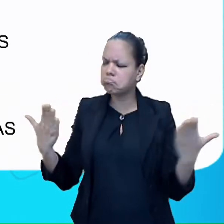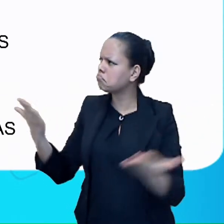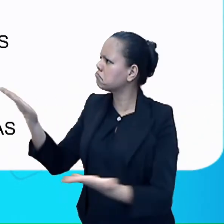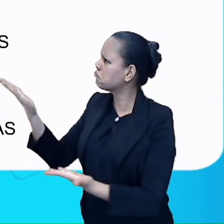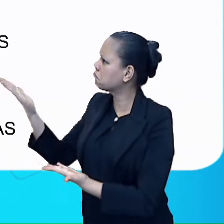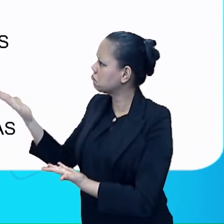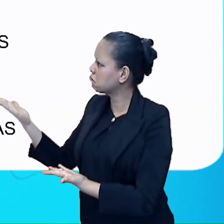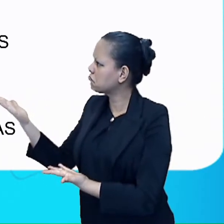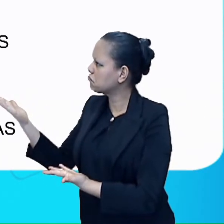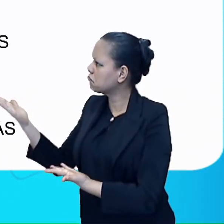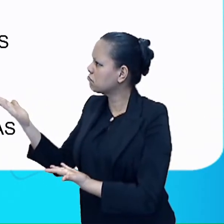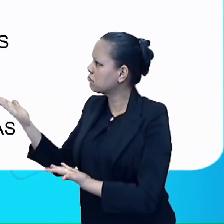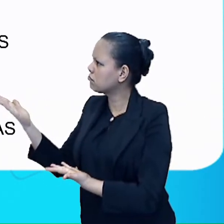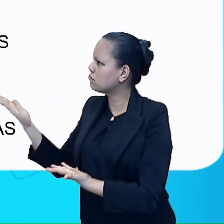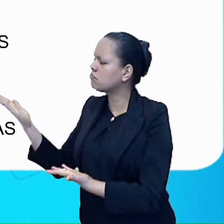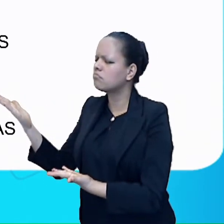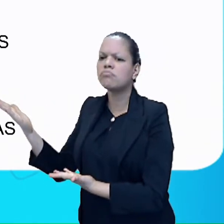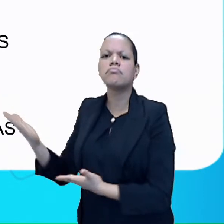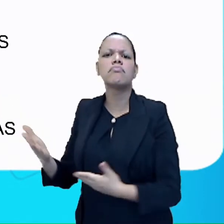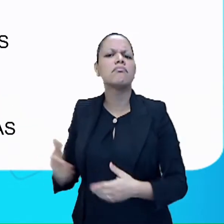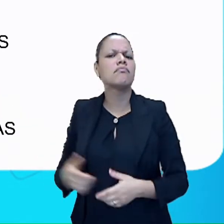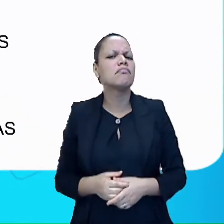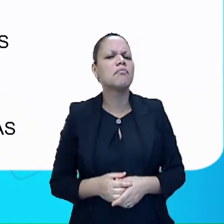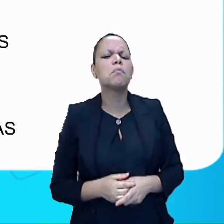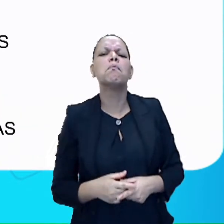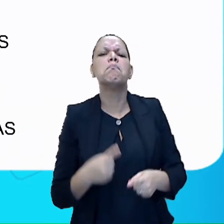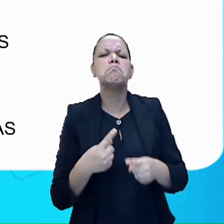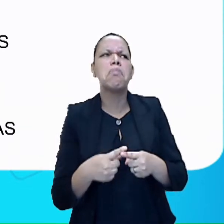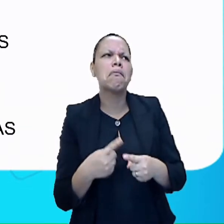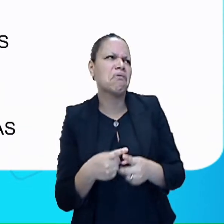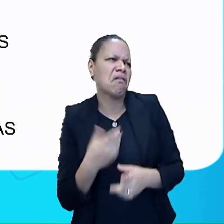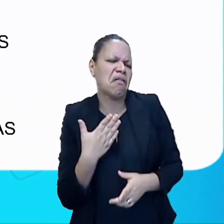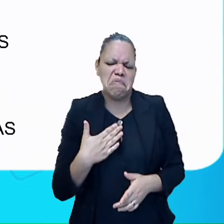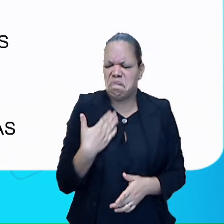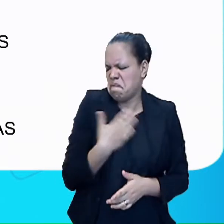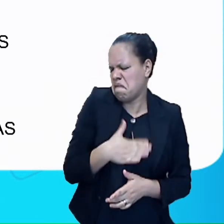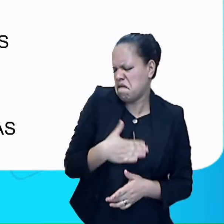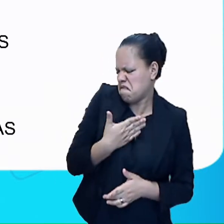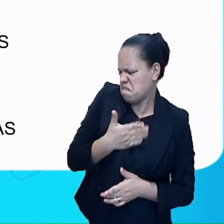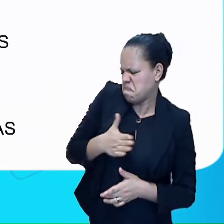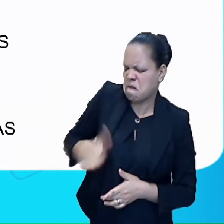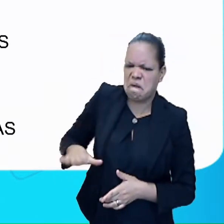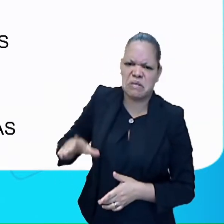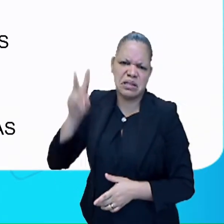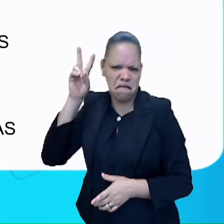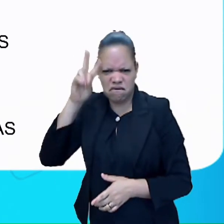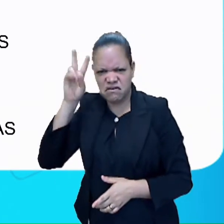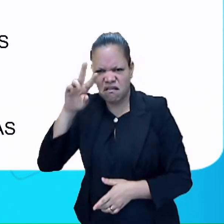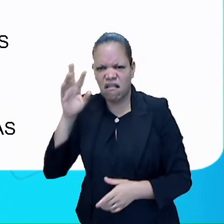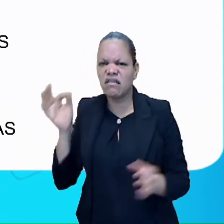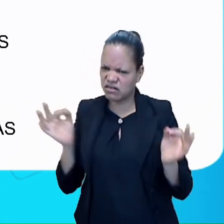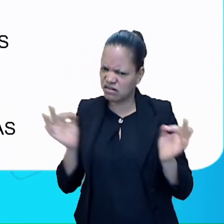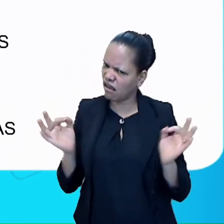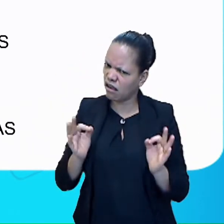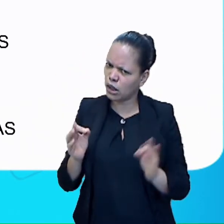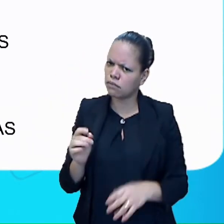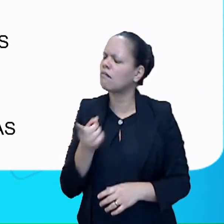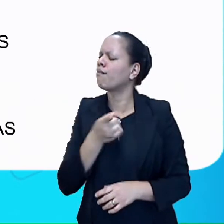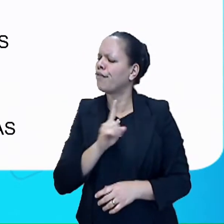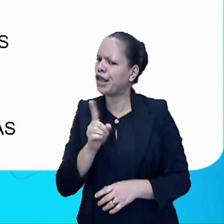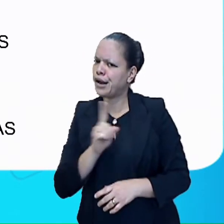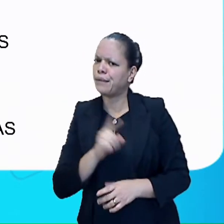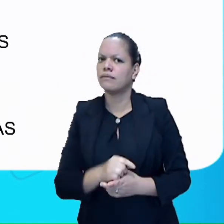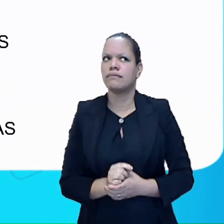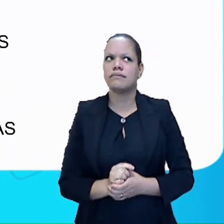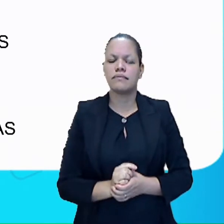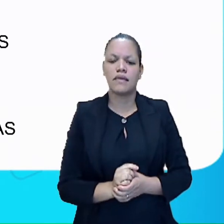achava chato. É isso que ele falou? Não, né? Agora, olha a letra B. O pai de Chico